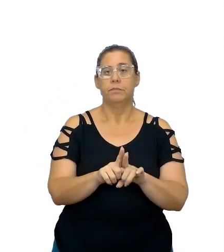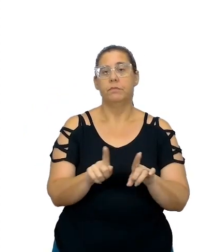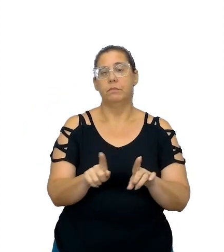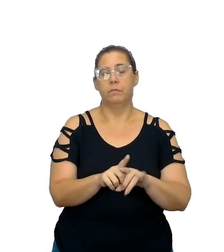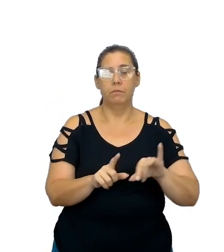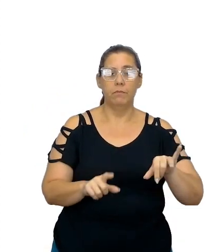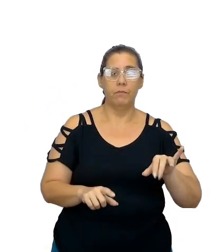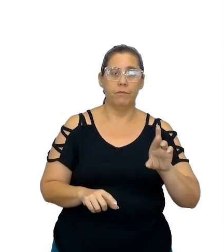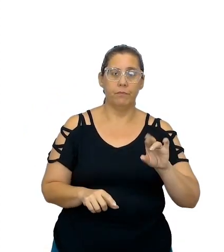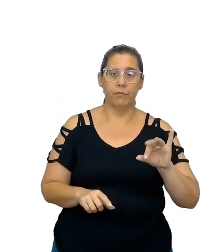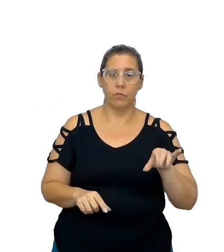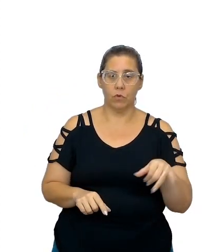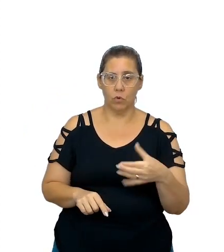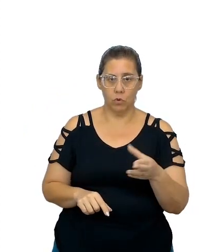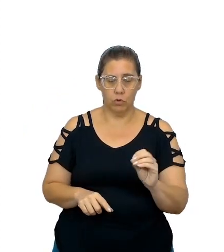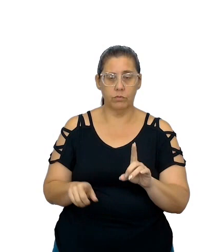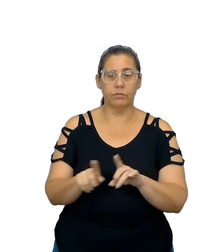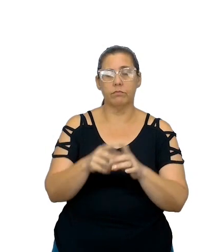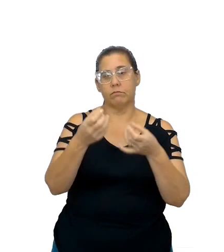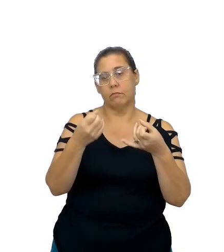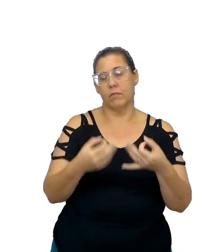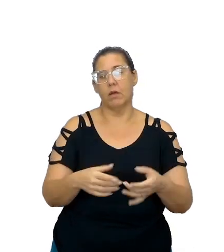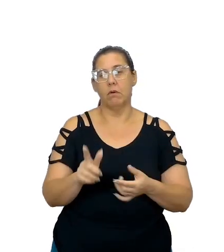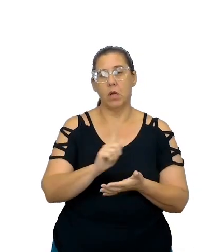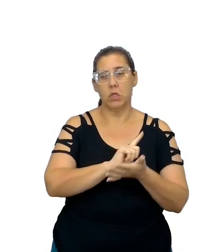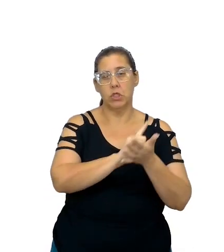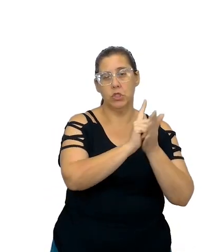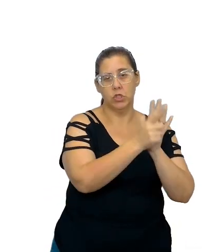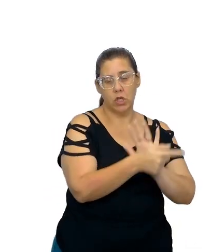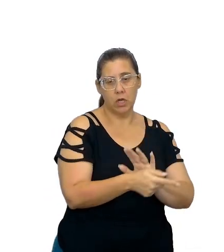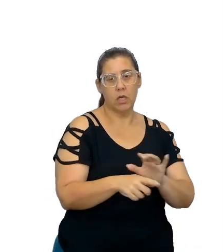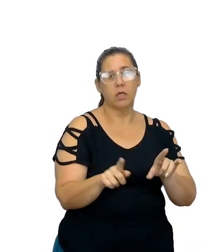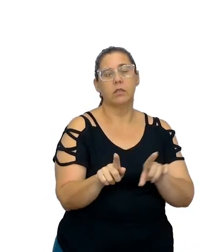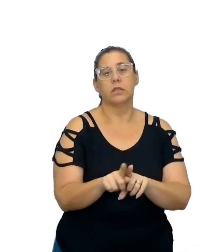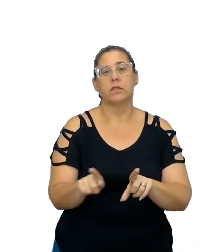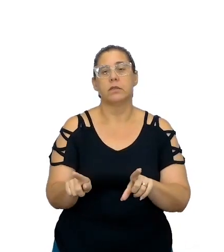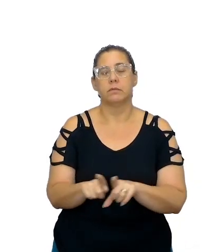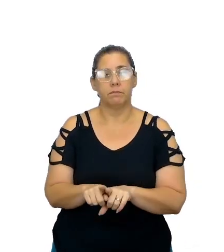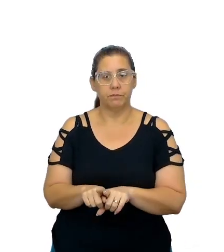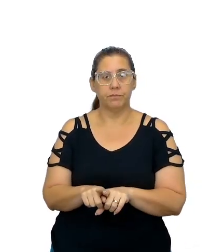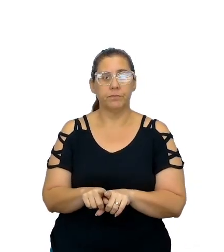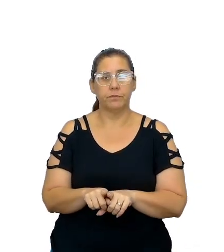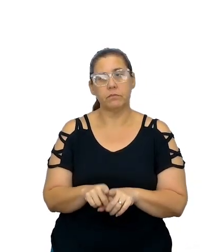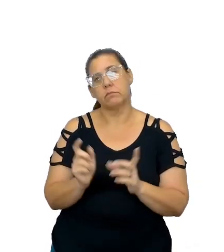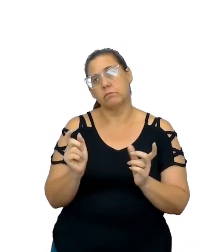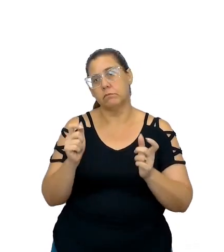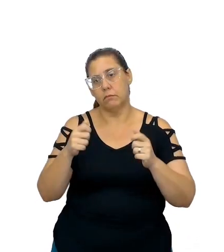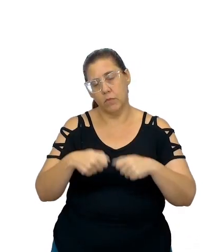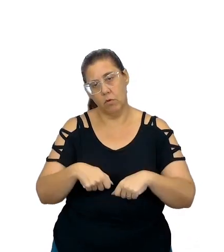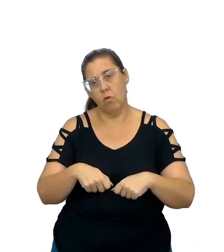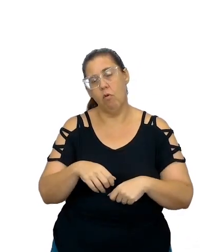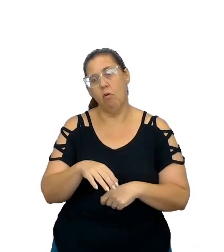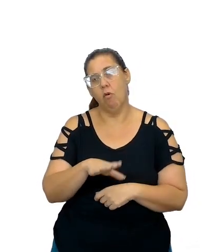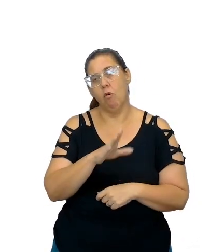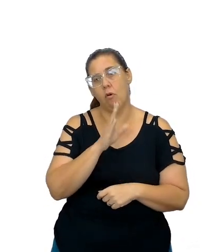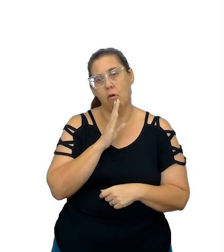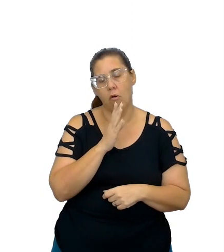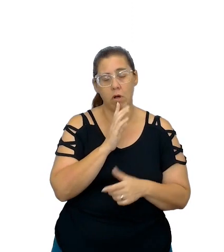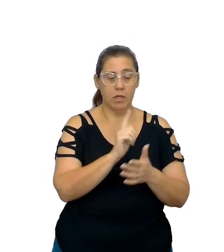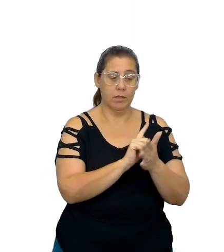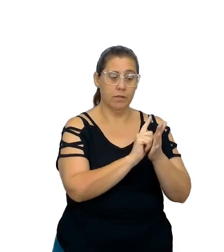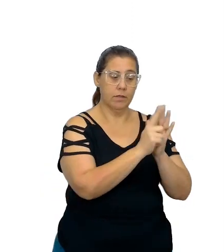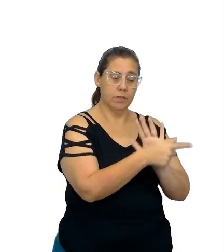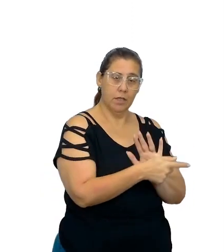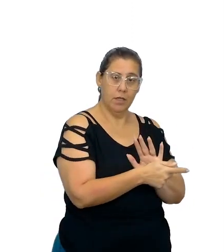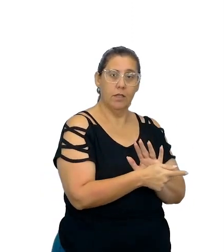ela diz que esses gêneros multimodais e multissemióticos possibilitam conhecer esses gêneros